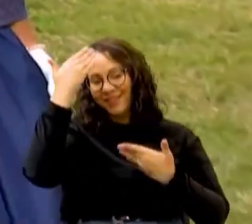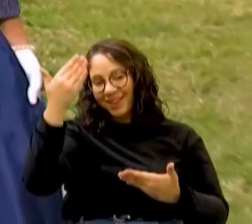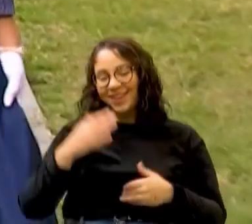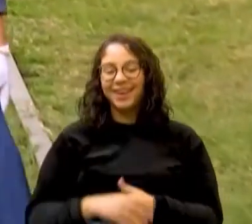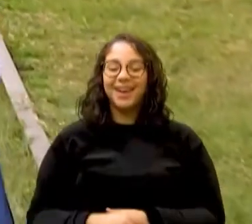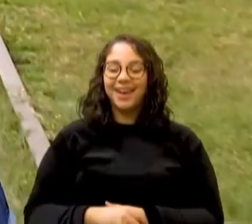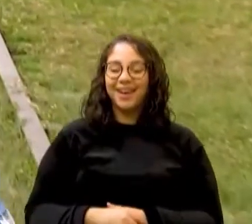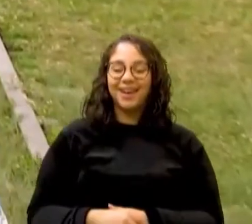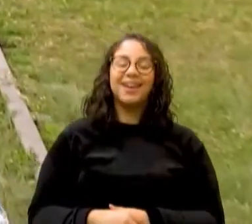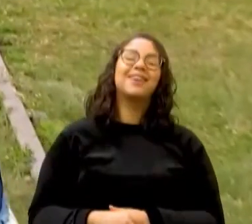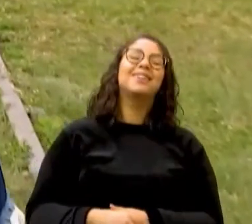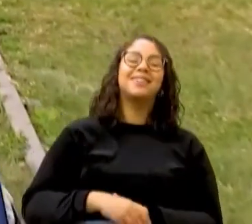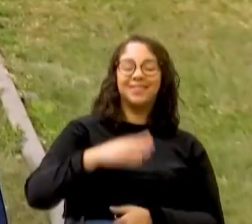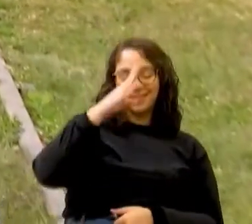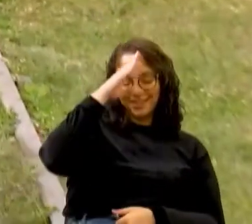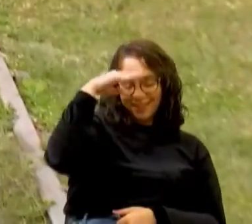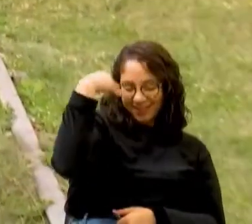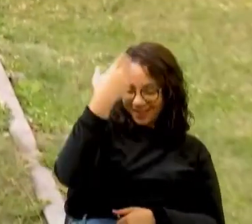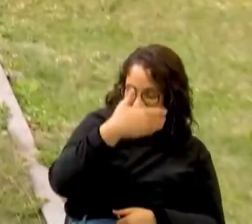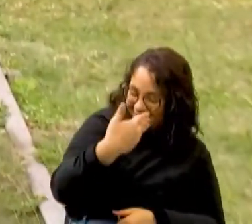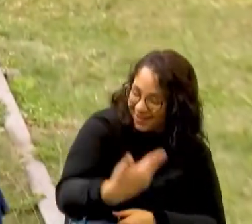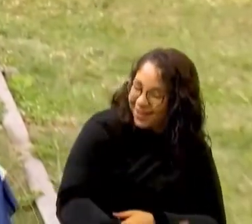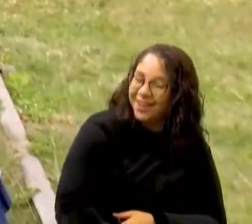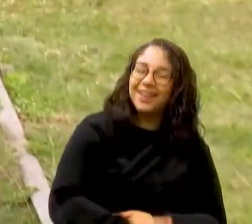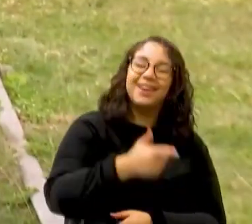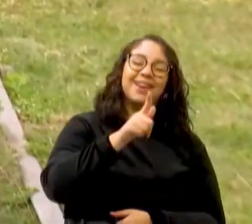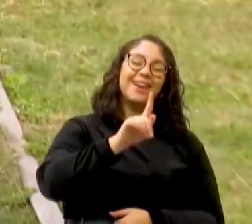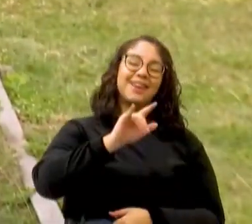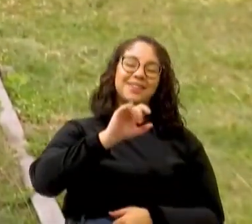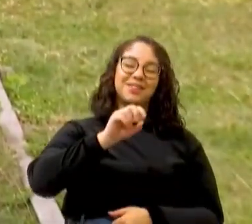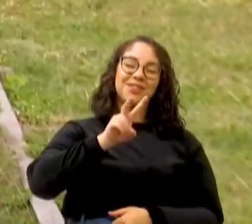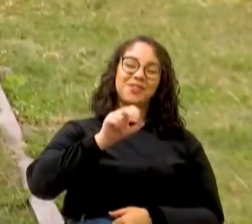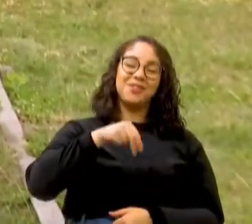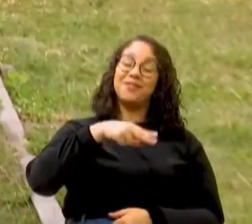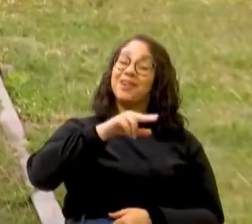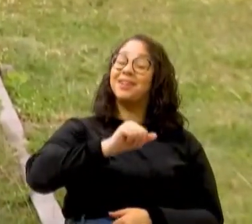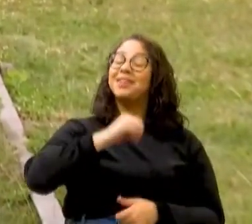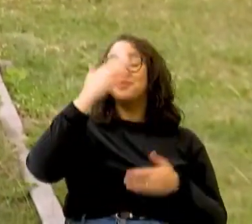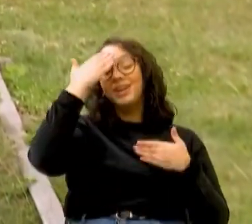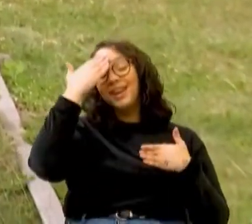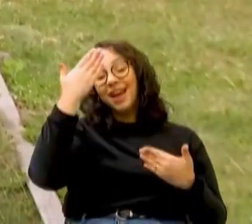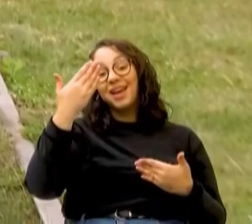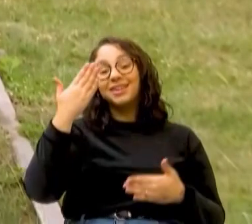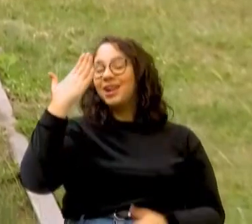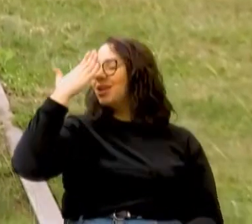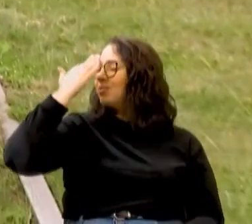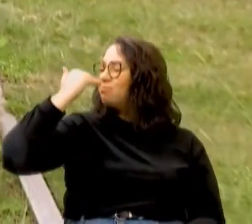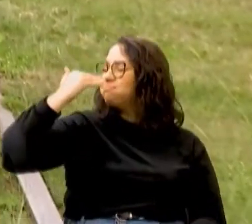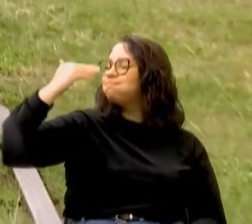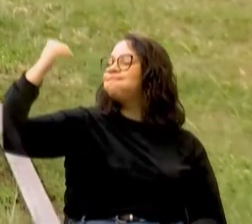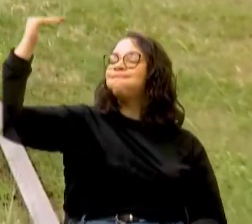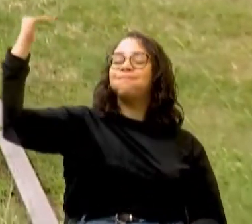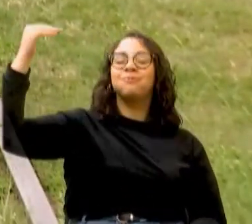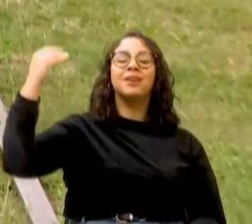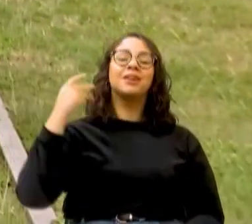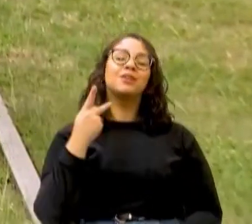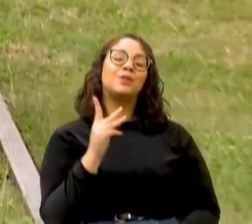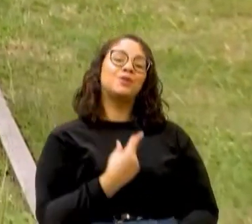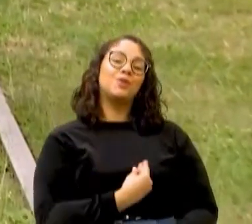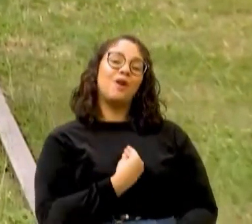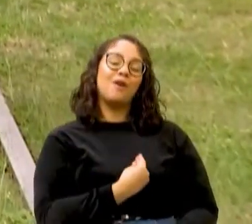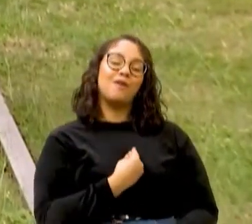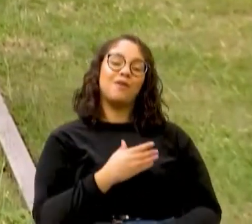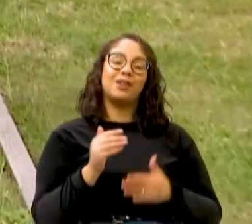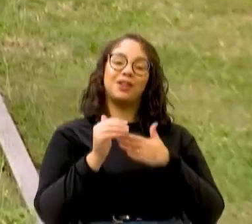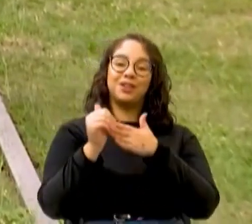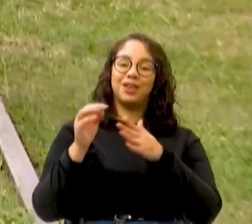obrigada Baronesa Giovana muito obrigada e sucesso nessa